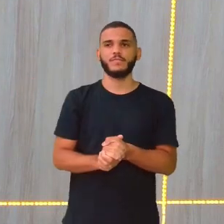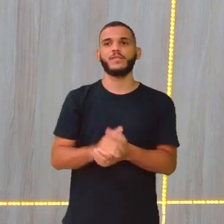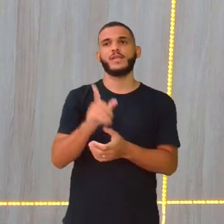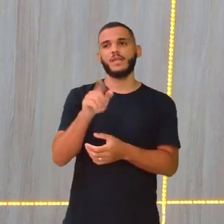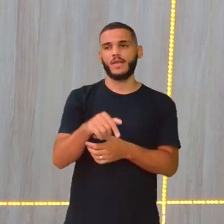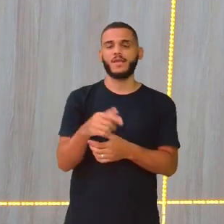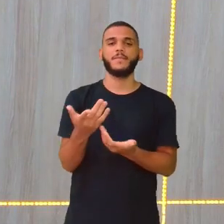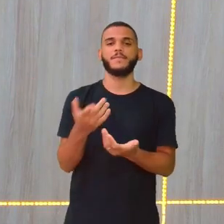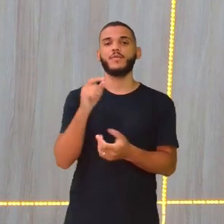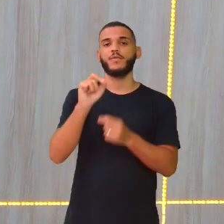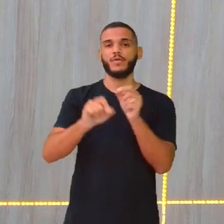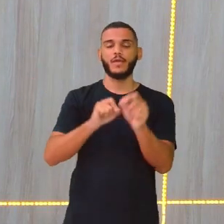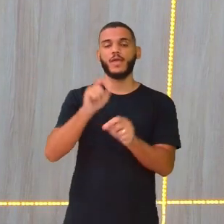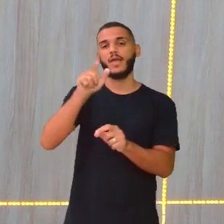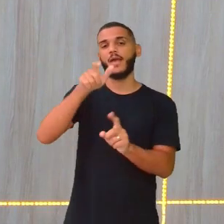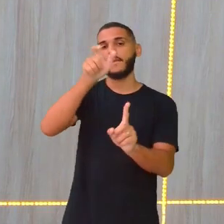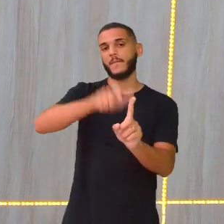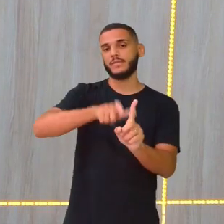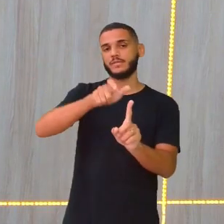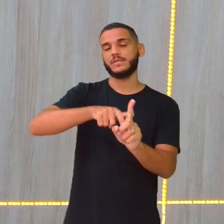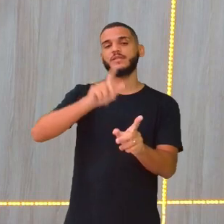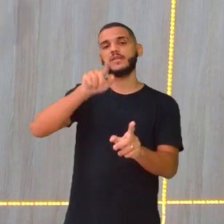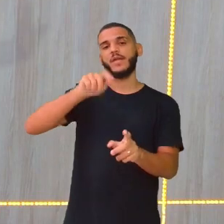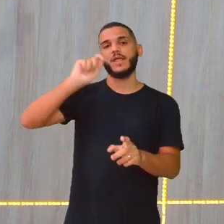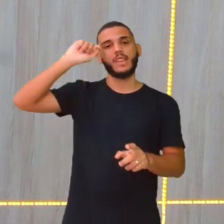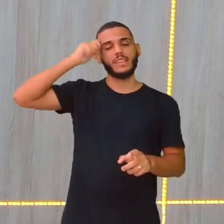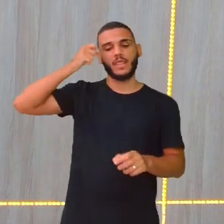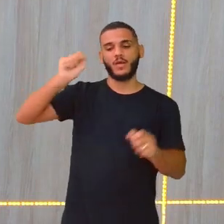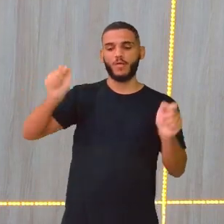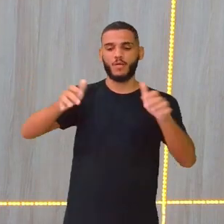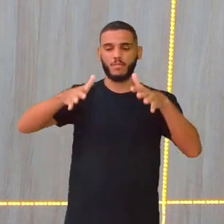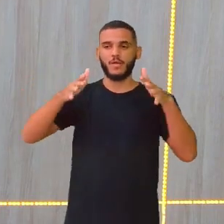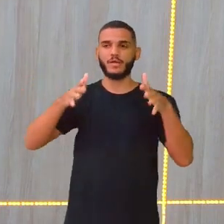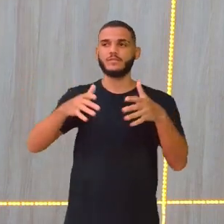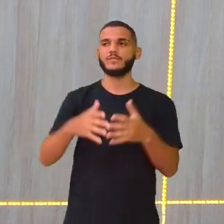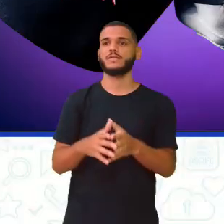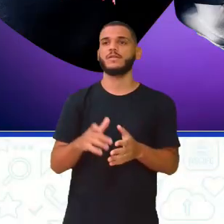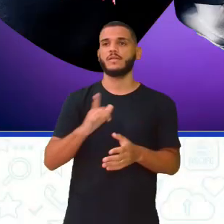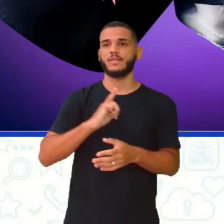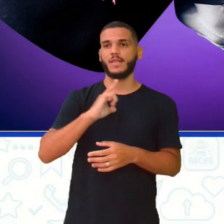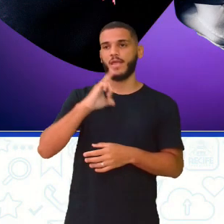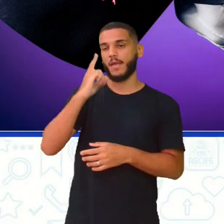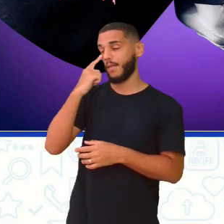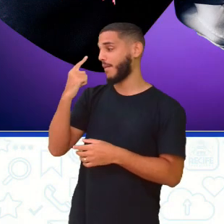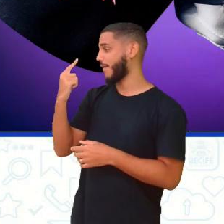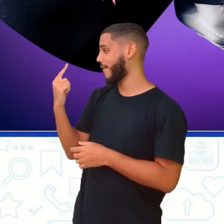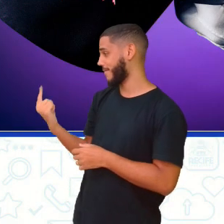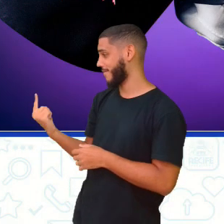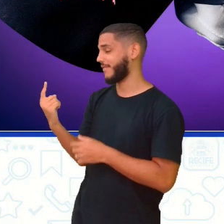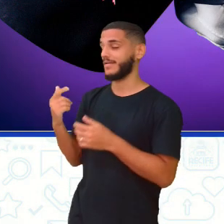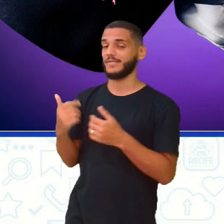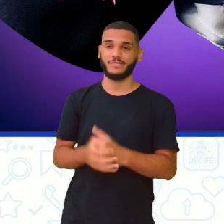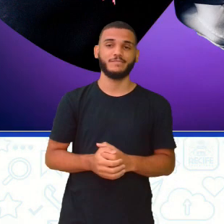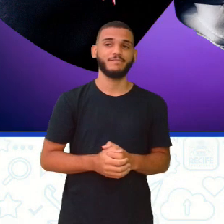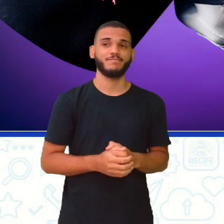negro mágico, que é esse personagem cuja única finalidade, eu vou pedir pra gente colocar em tela cheia, pra gente acompanhar aqui, é aquele